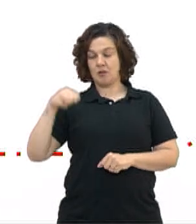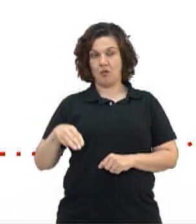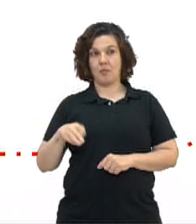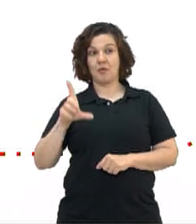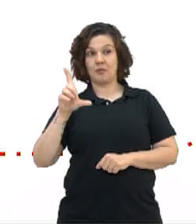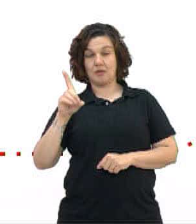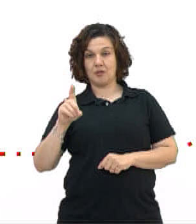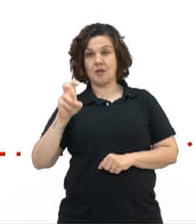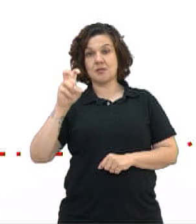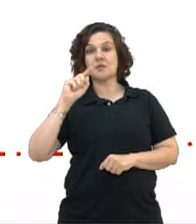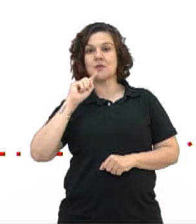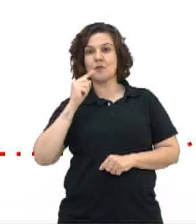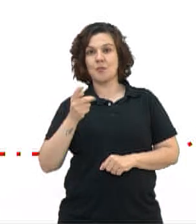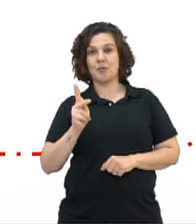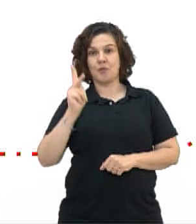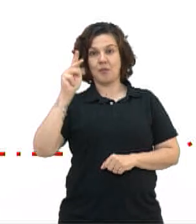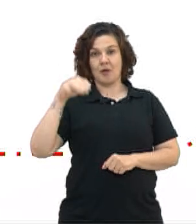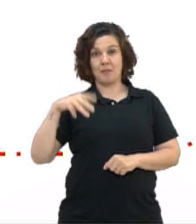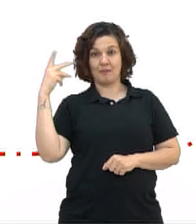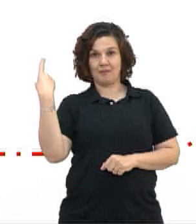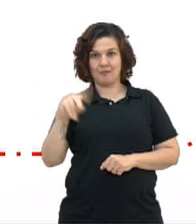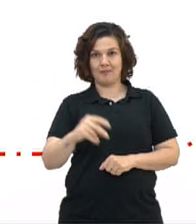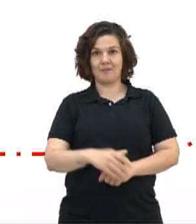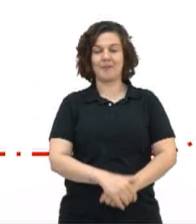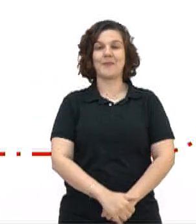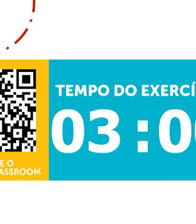5.000 quilômetros. Vai lá!